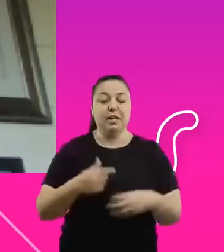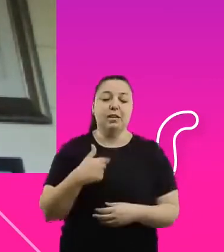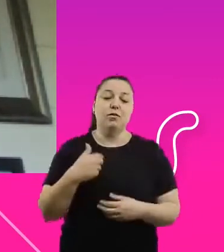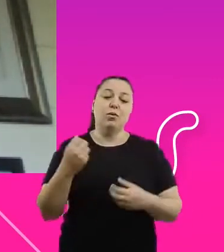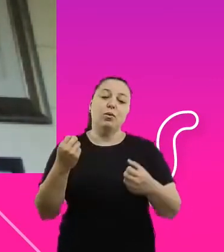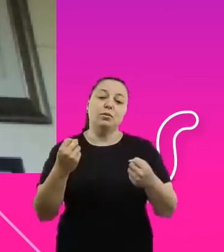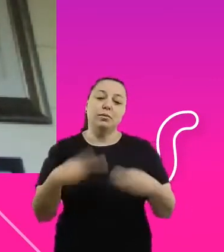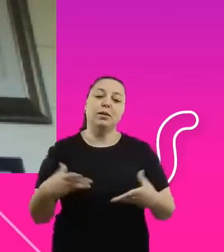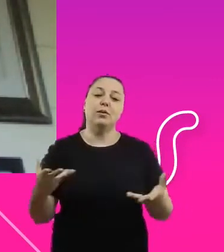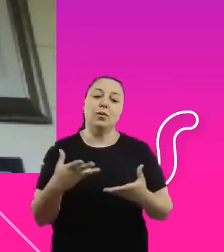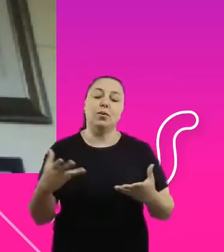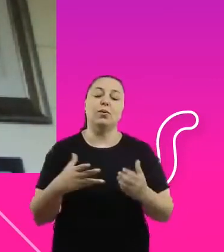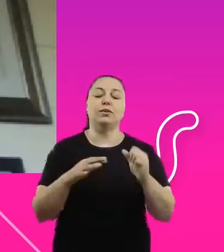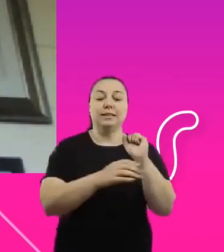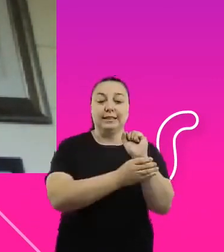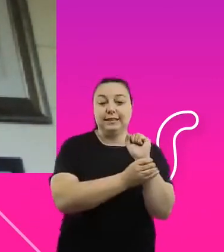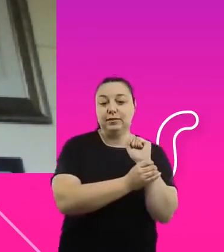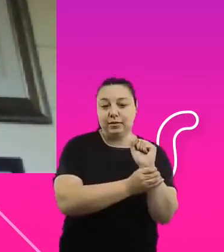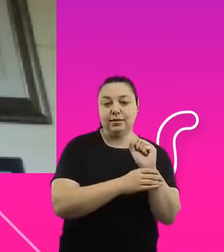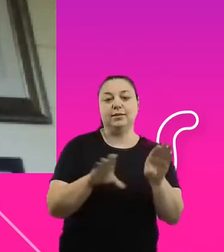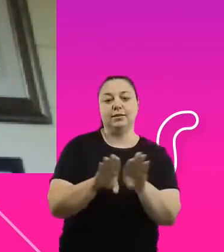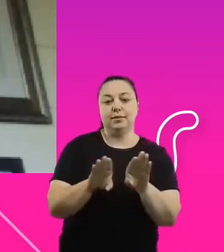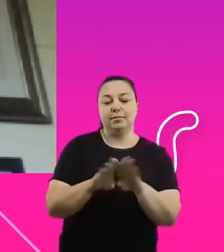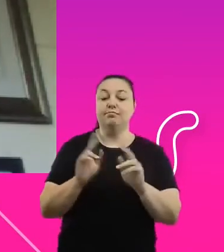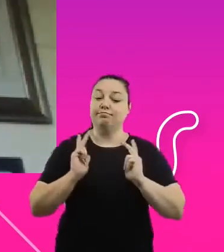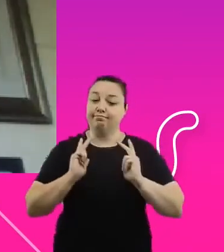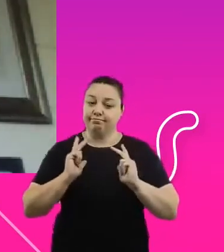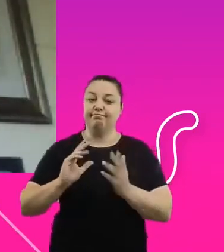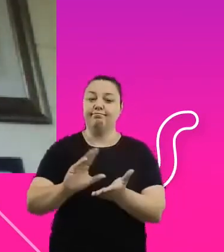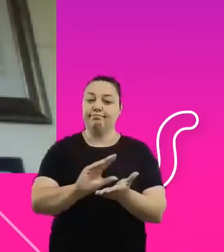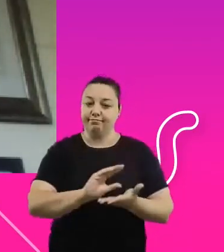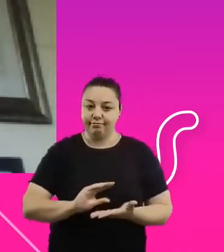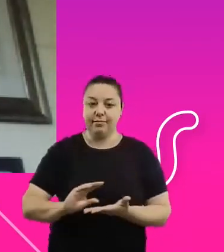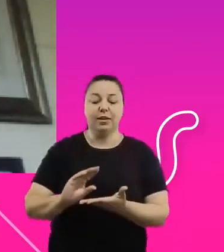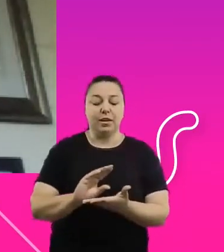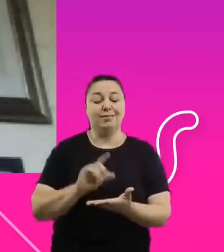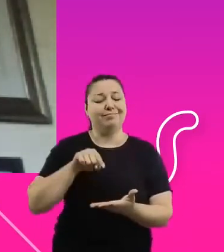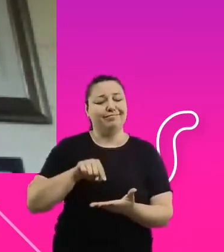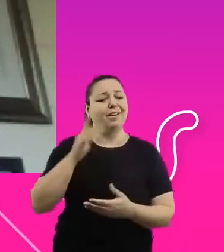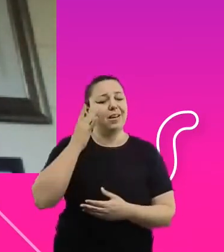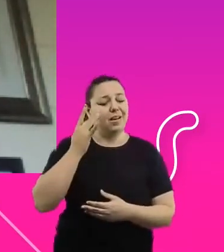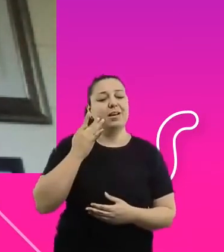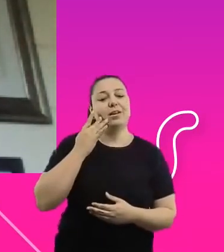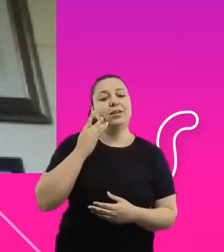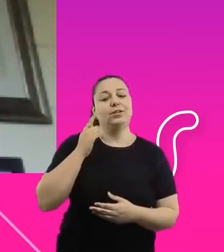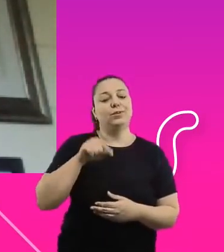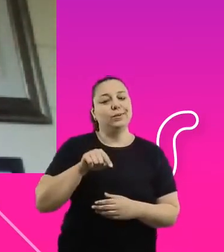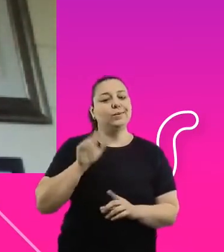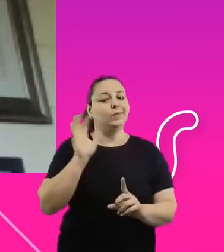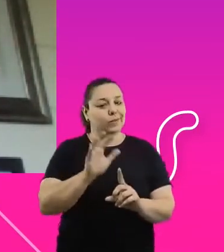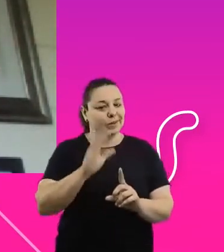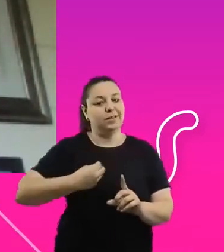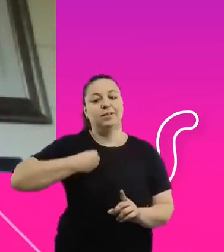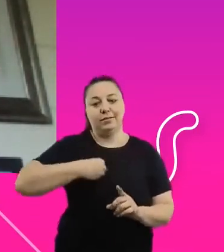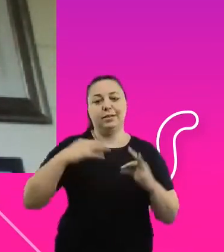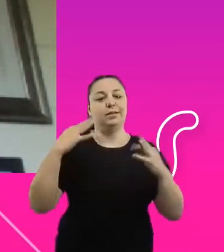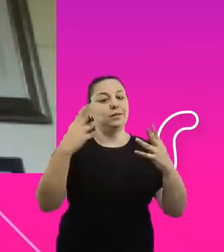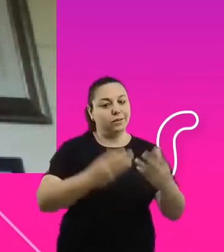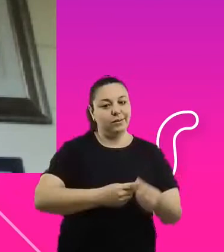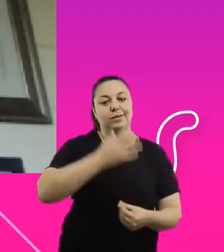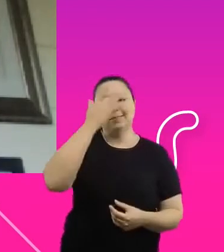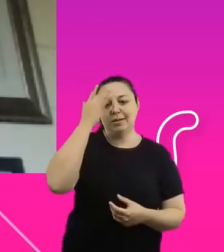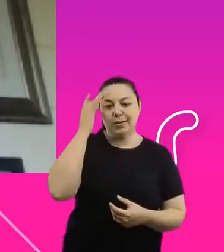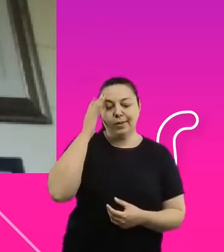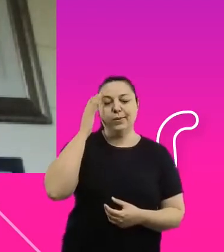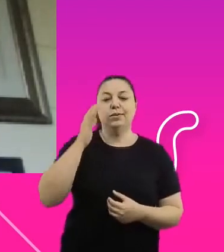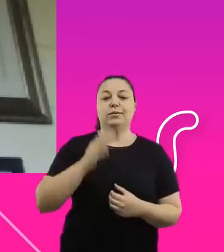Eu acho que é um assunto que, enfim, tem afetado a vida de todo mundo, né? Inclusive, enfim, tentaram roubar a conta bancária da minha mãe um